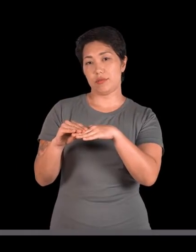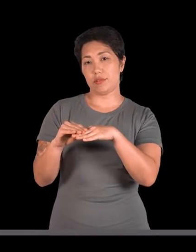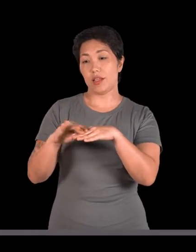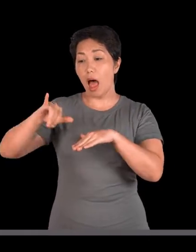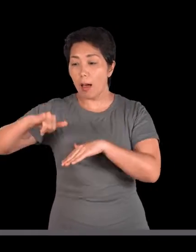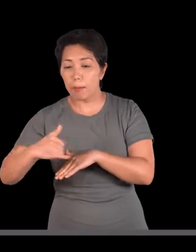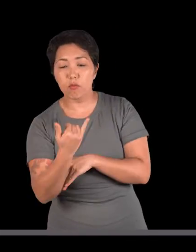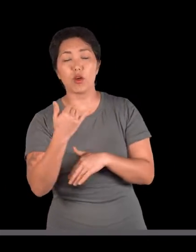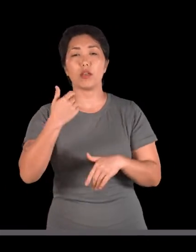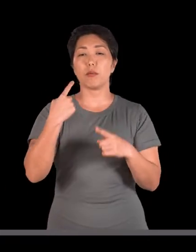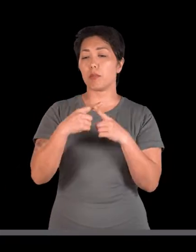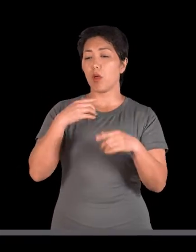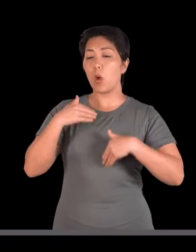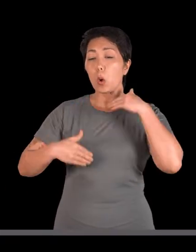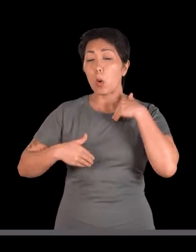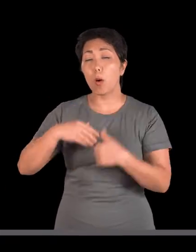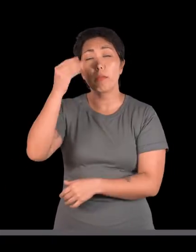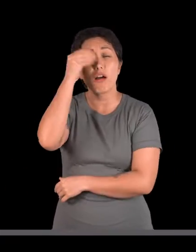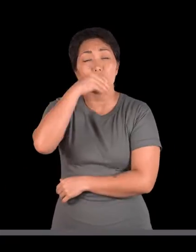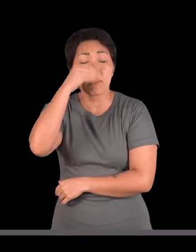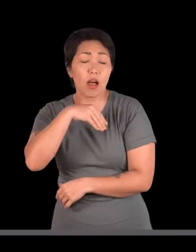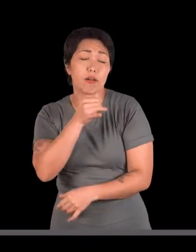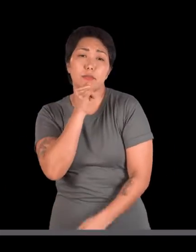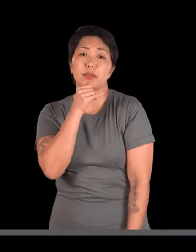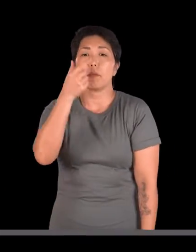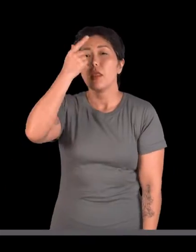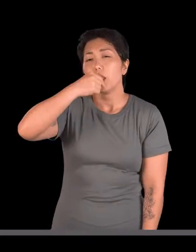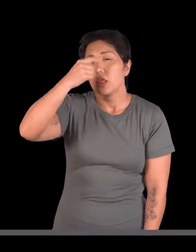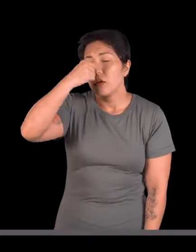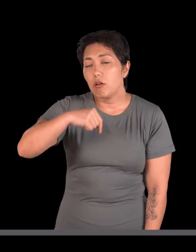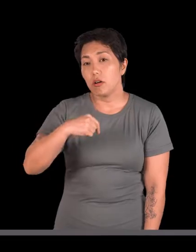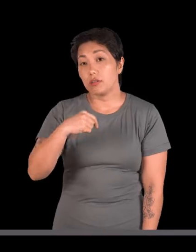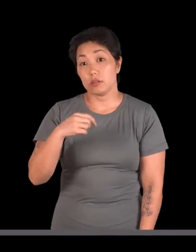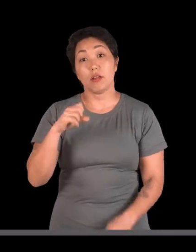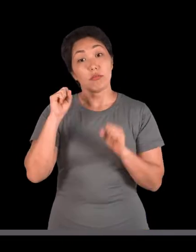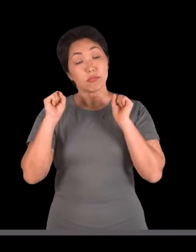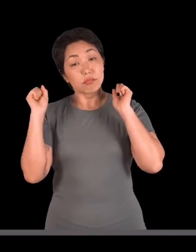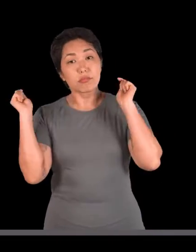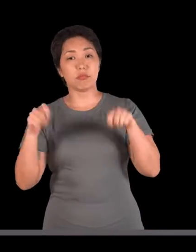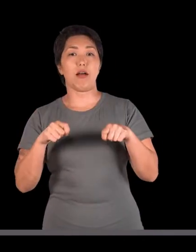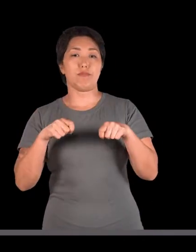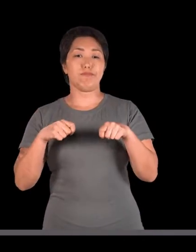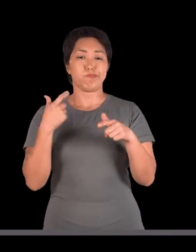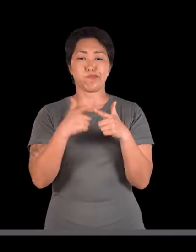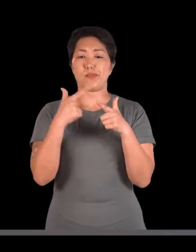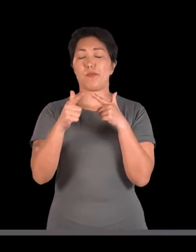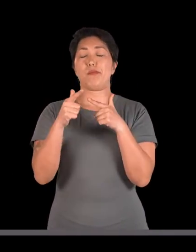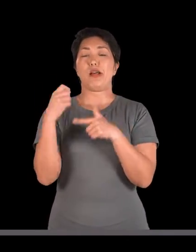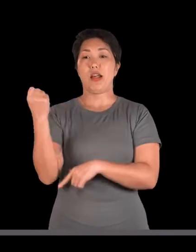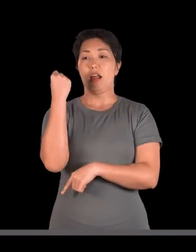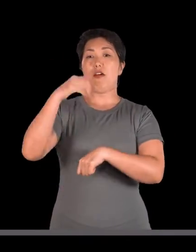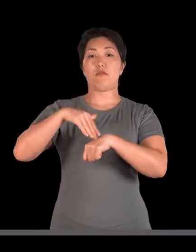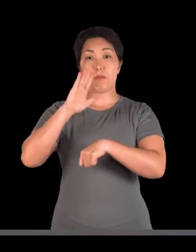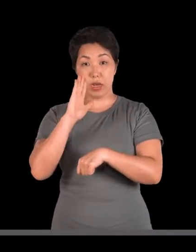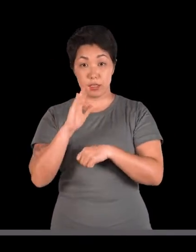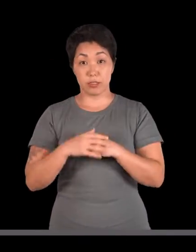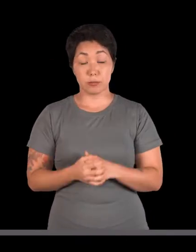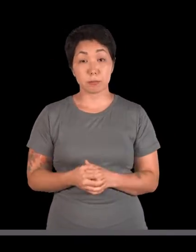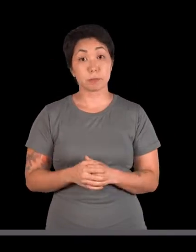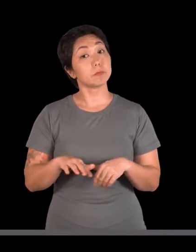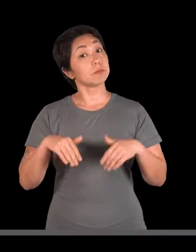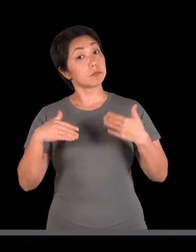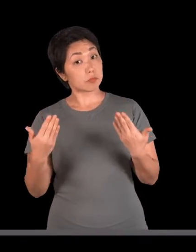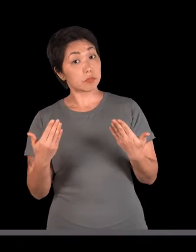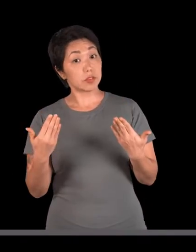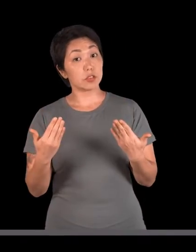que vão entrando ali, uma pneumonia, às vezes uma gripe, uma pessoa que está com a imunidade fragilizada, ela vai causar uma série de problemas. Então,